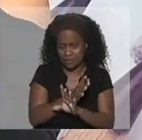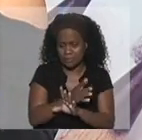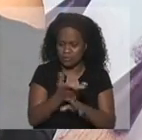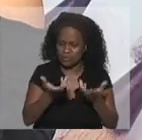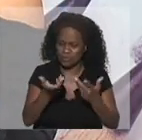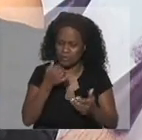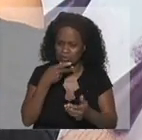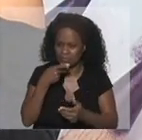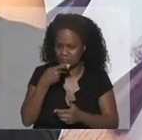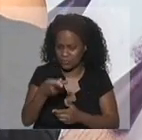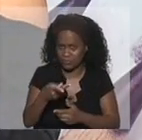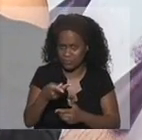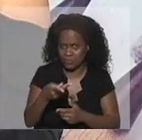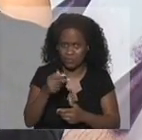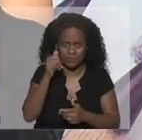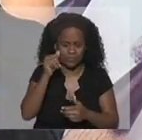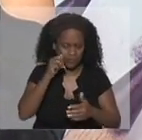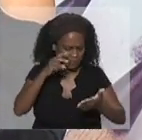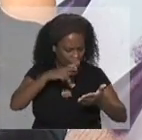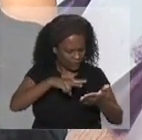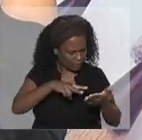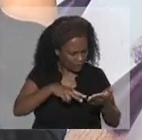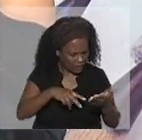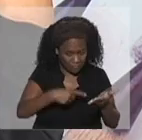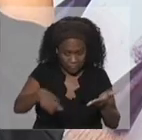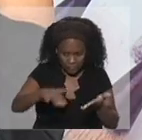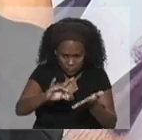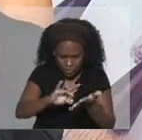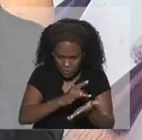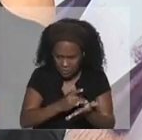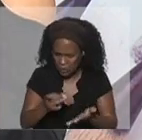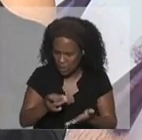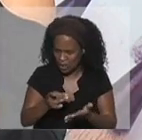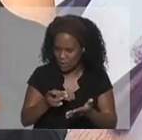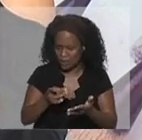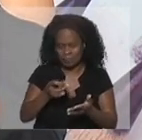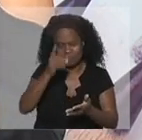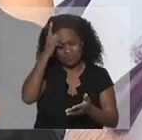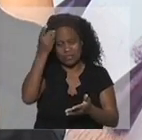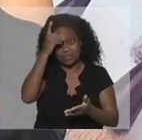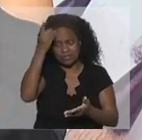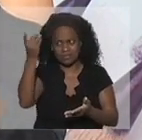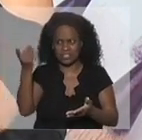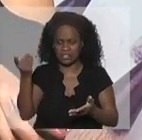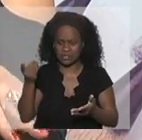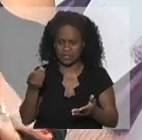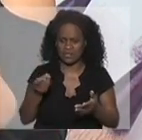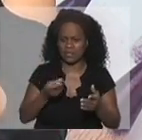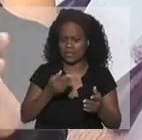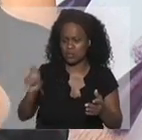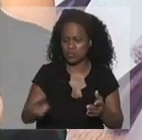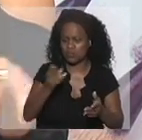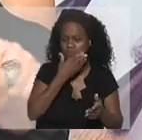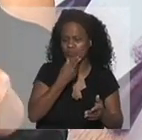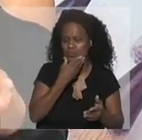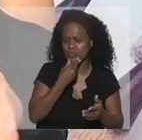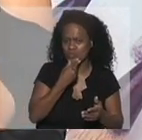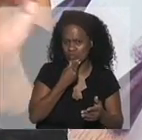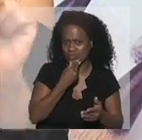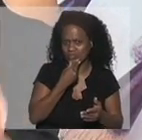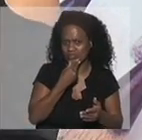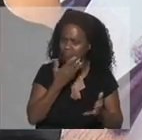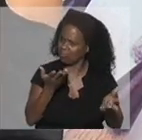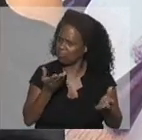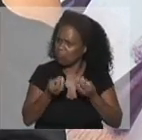bloco, quero que você encerre contando aquele caso da leitora que chega para a autora e diz, olha, fantasia para mim tem que ser com homem, que bom que você usou as